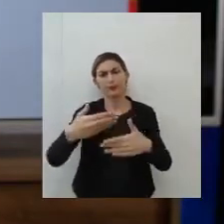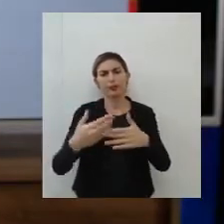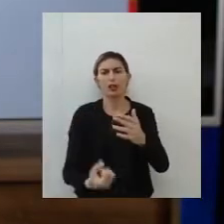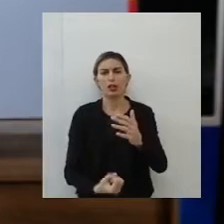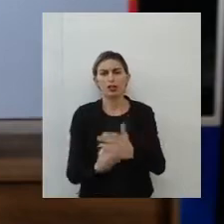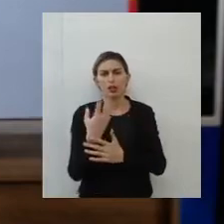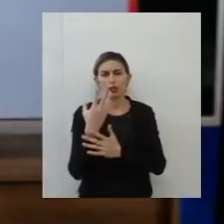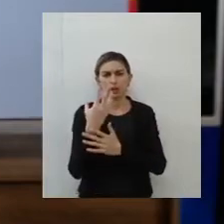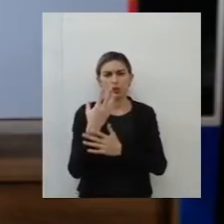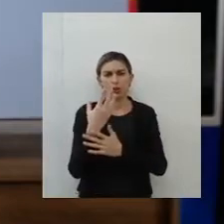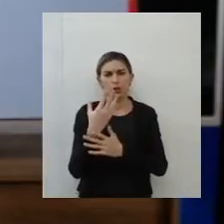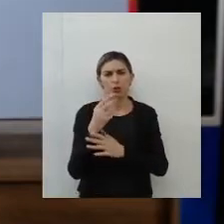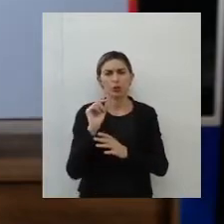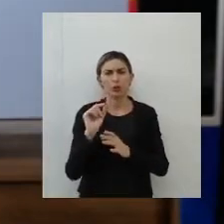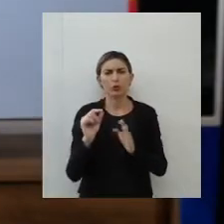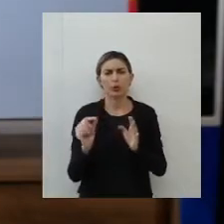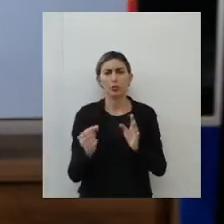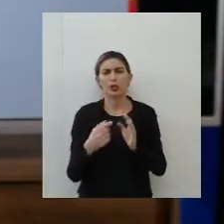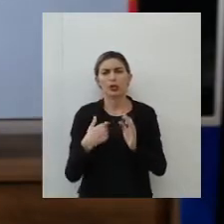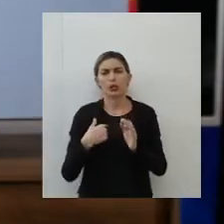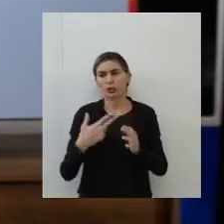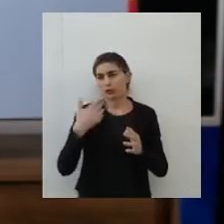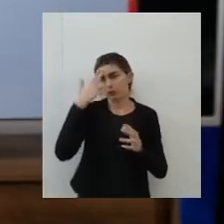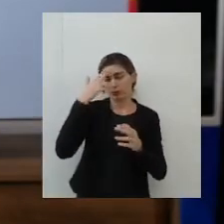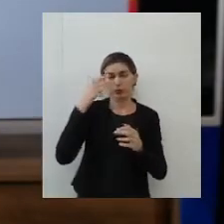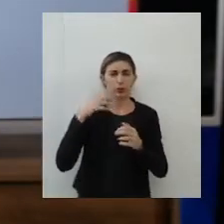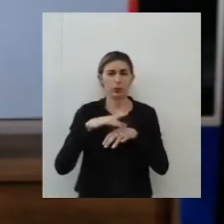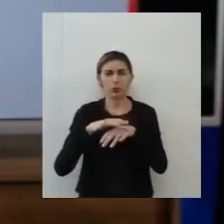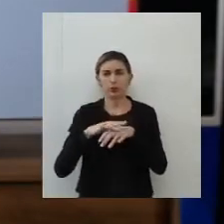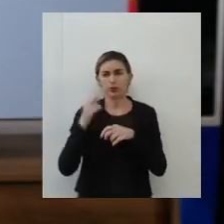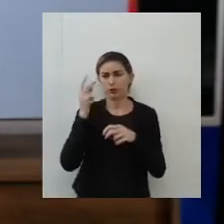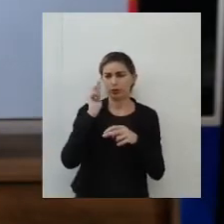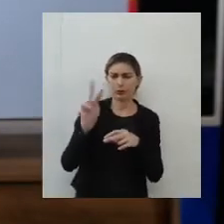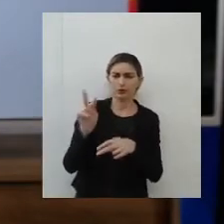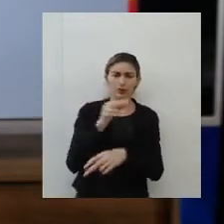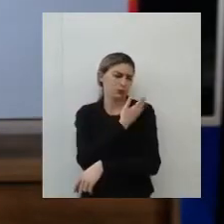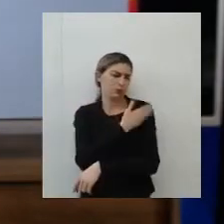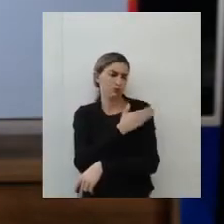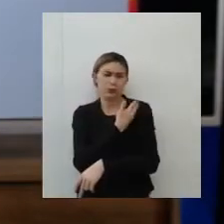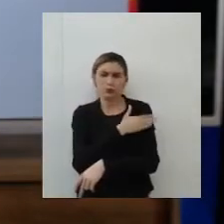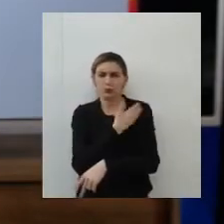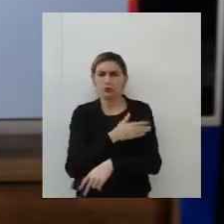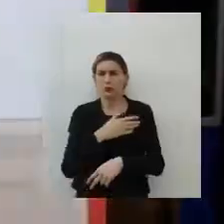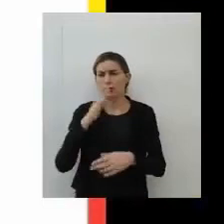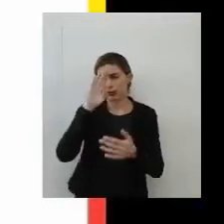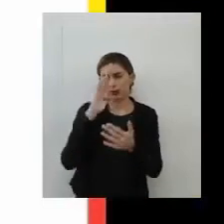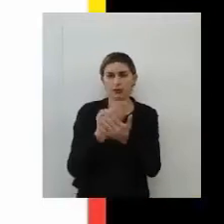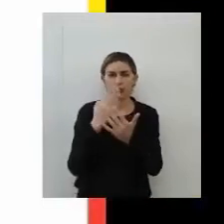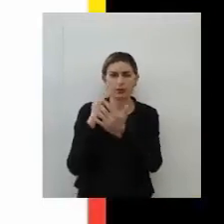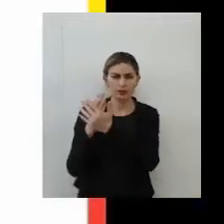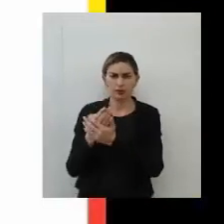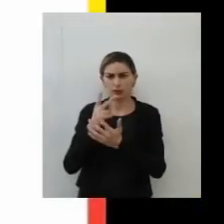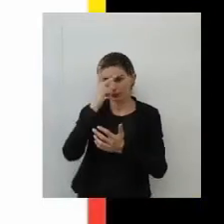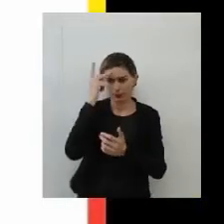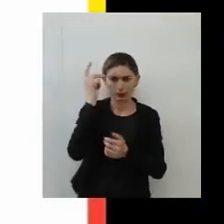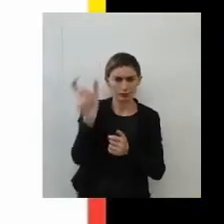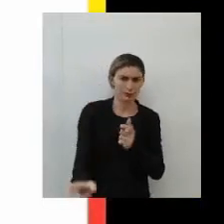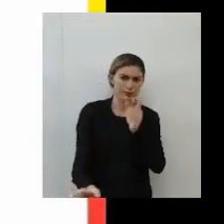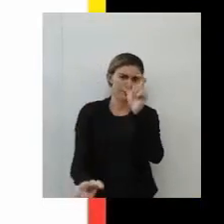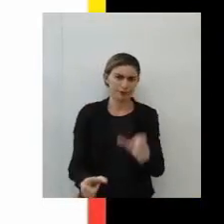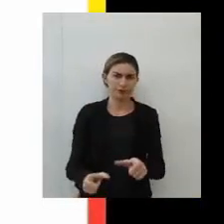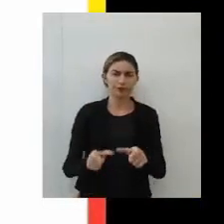um estigma dessa doença. As pessoas eram vistas de forma preconceituosa. Acreditavam-se que essas pessoas tinham